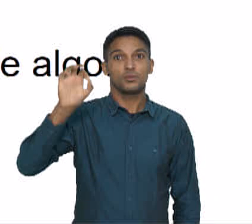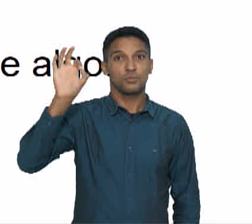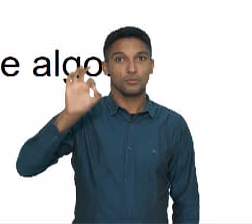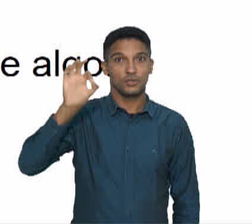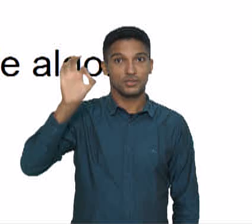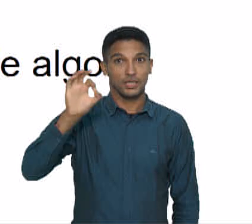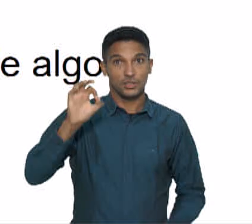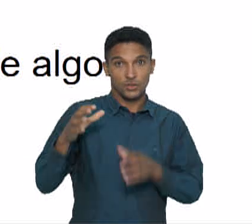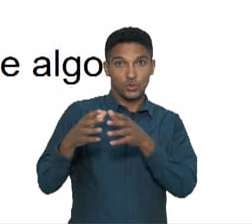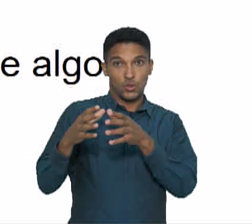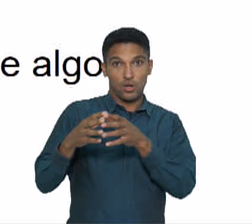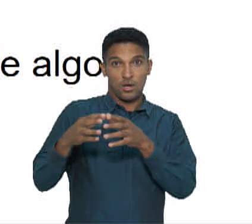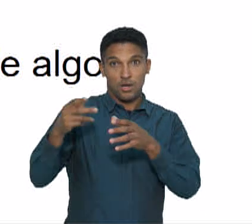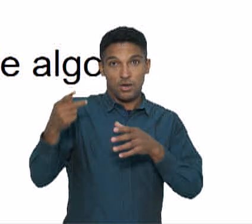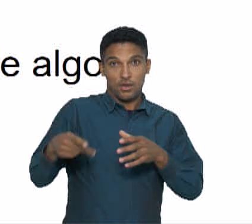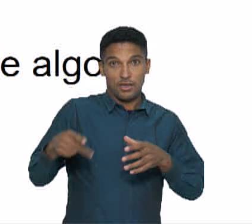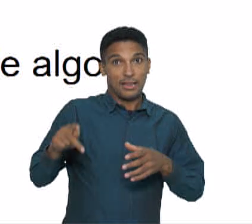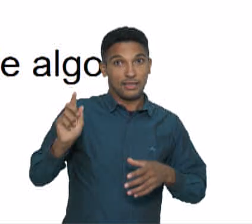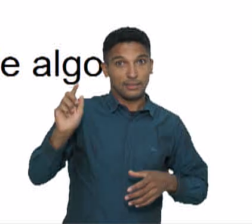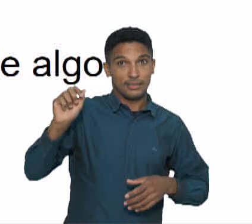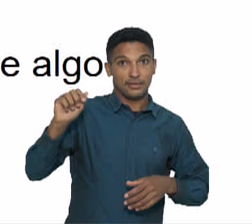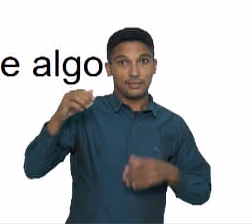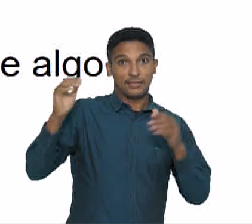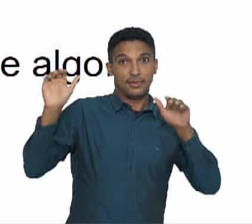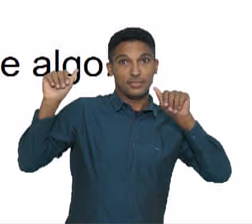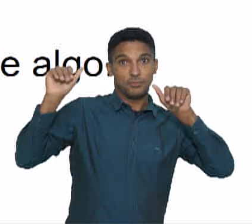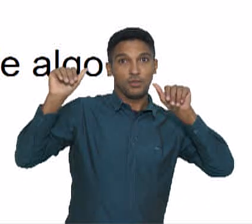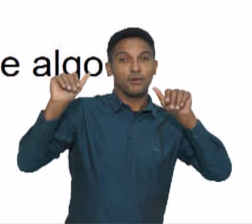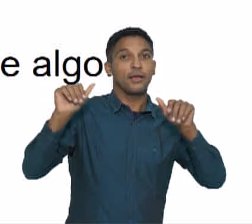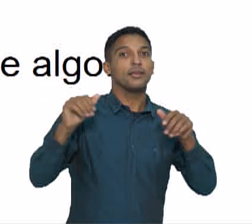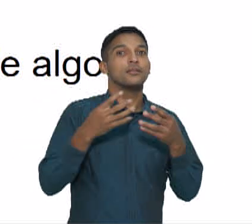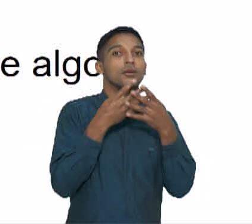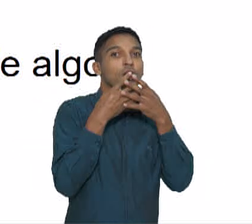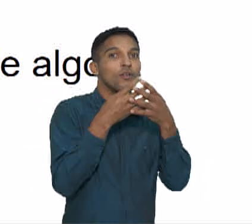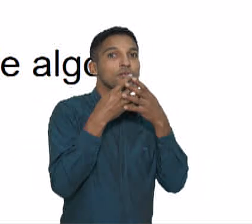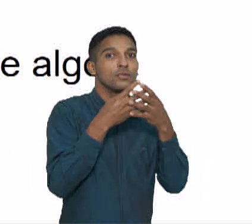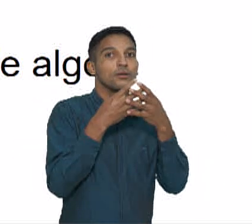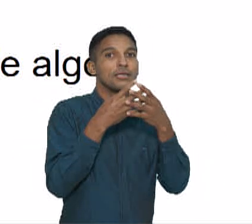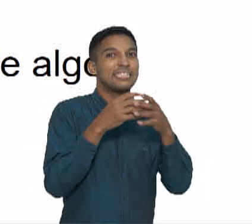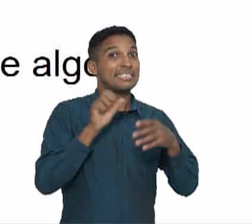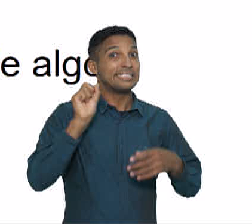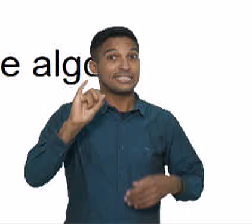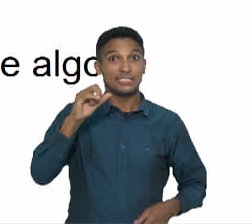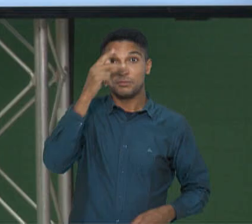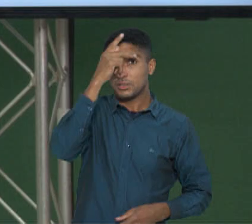78% de los españoles confiesa que desconocer la lengua, ou